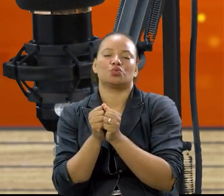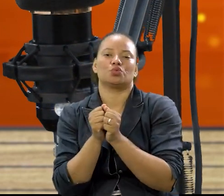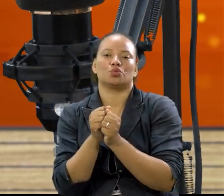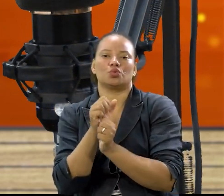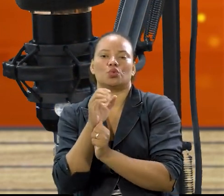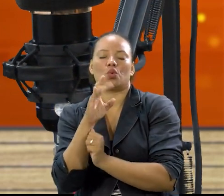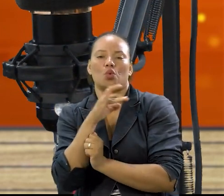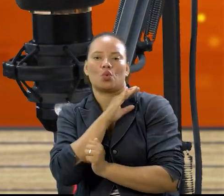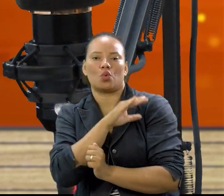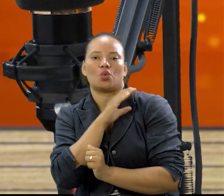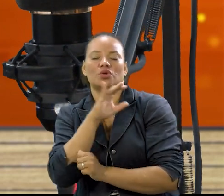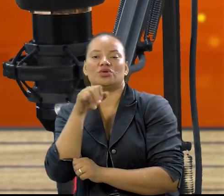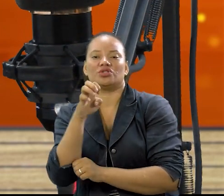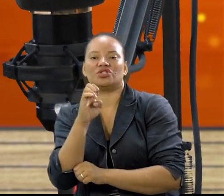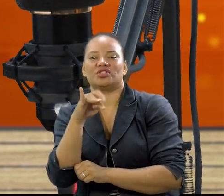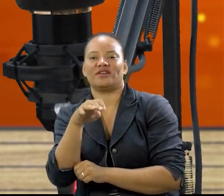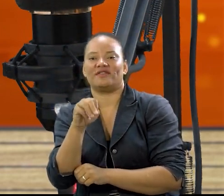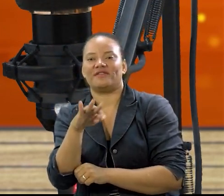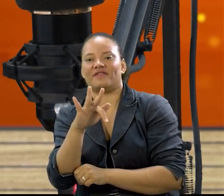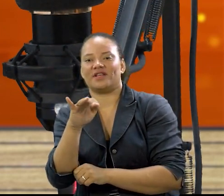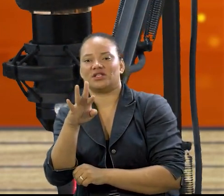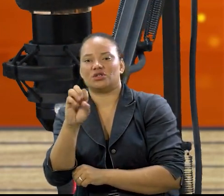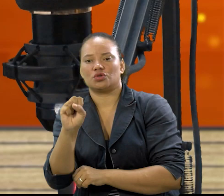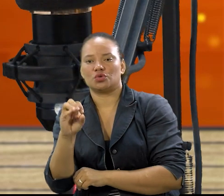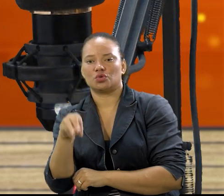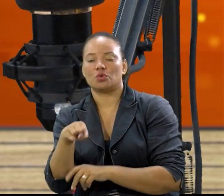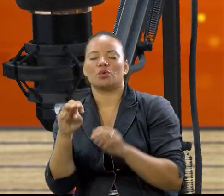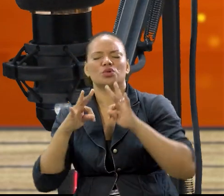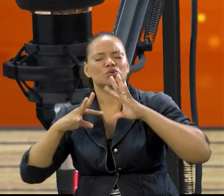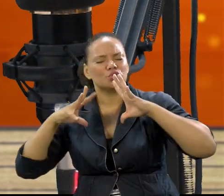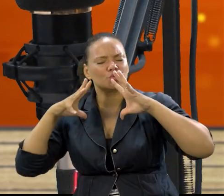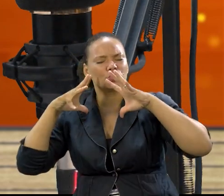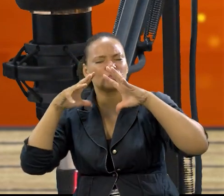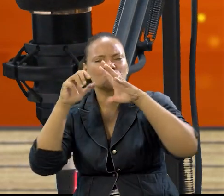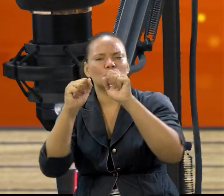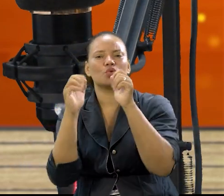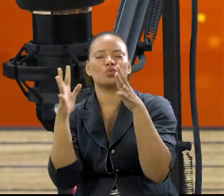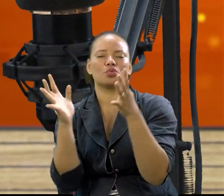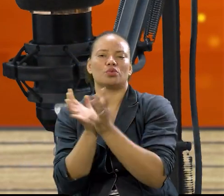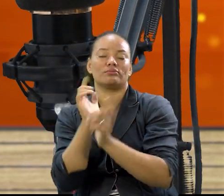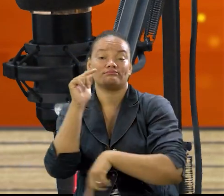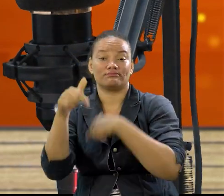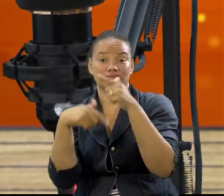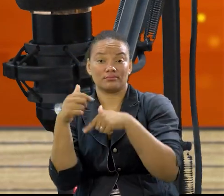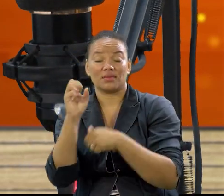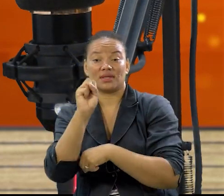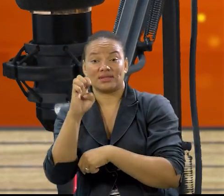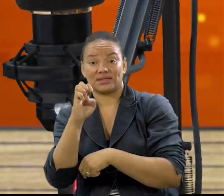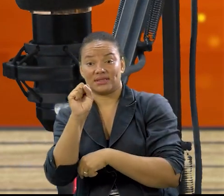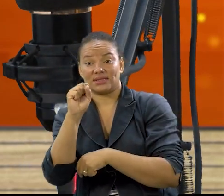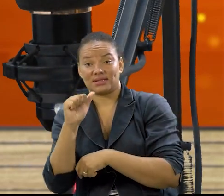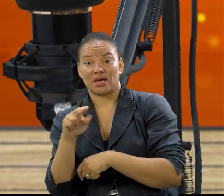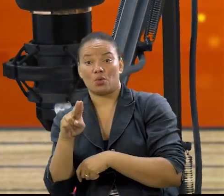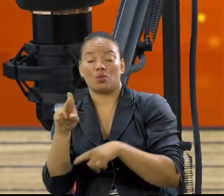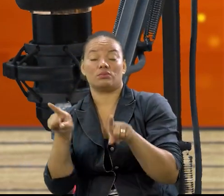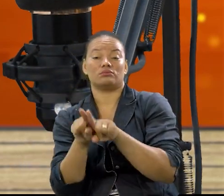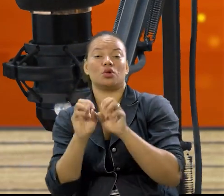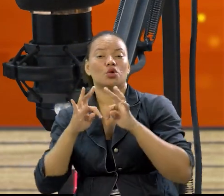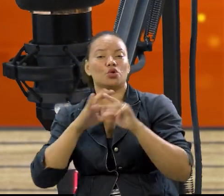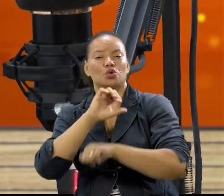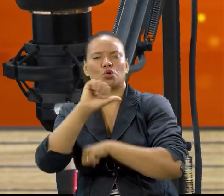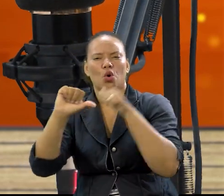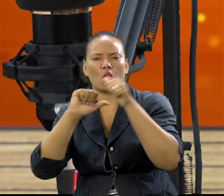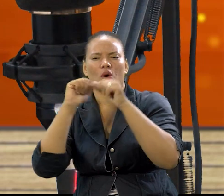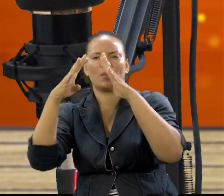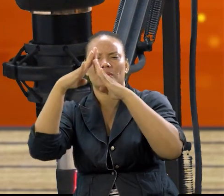Coronel Jefferson e toda a equipe né da cesal do seosp Fizeram essa essa reforma trocamos todo